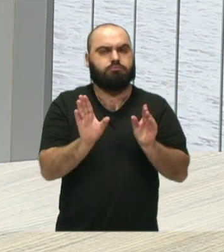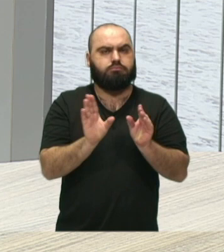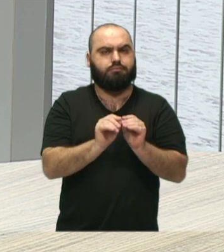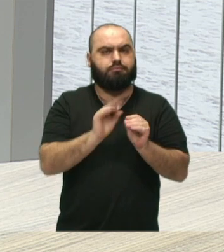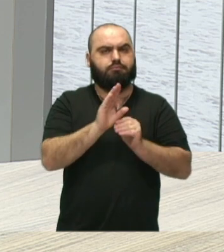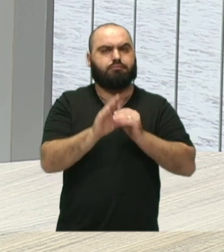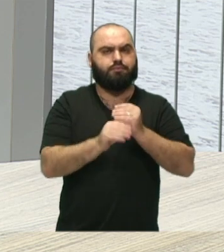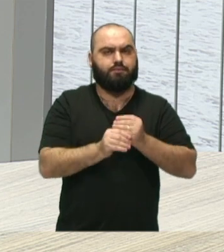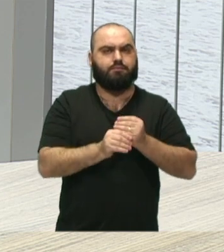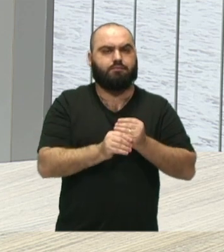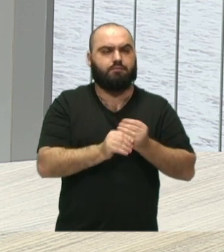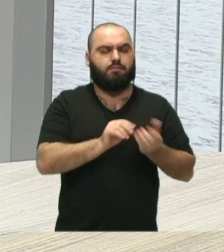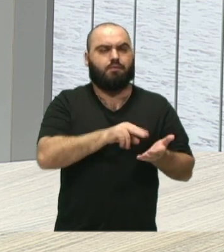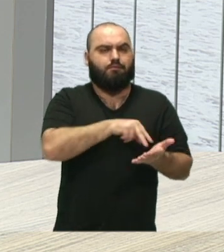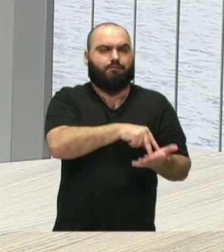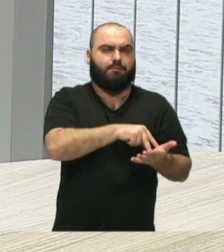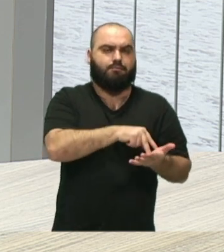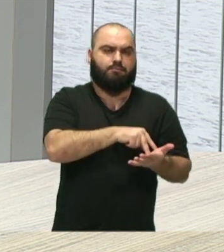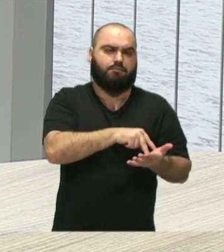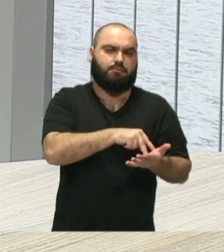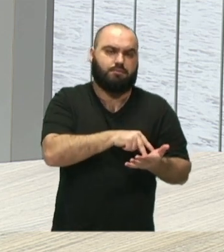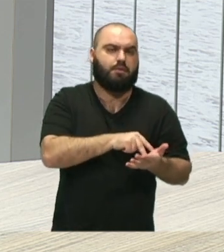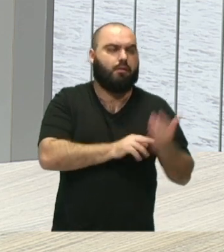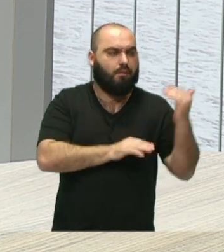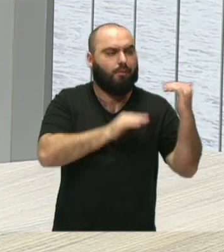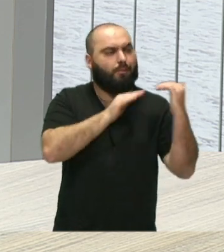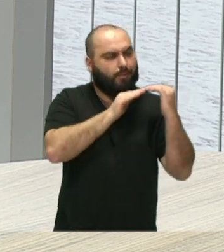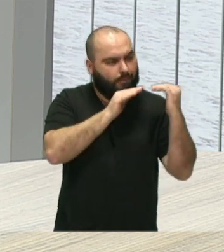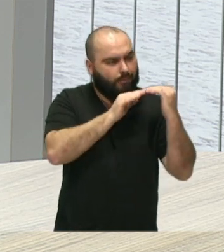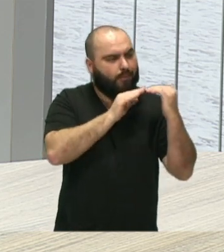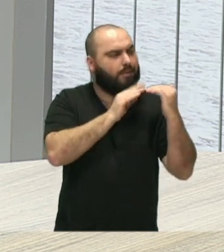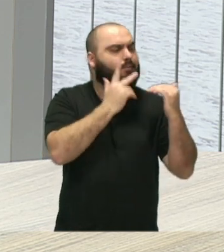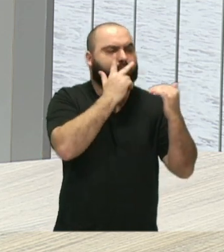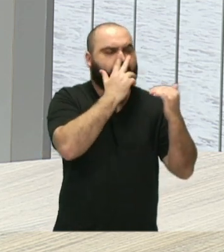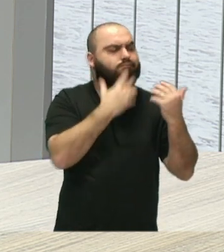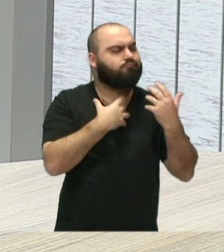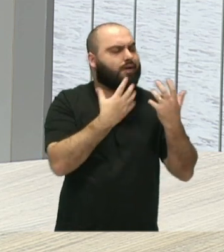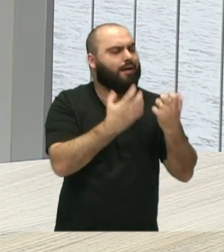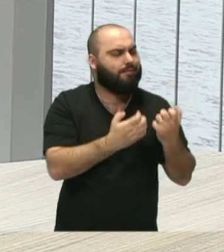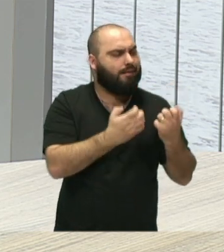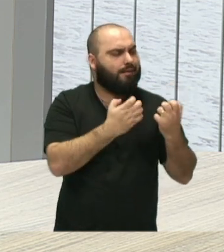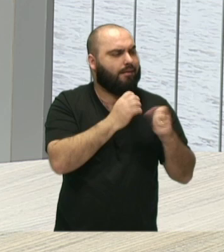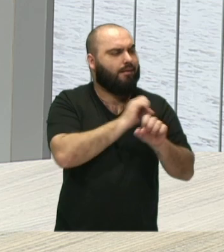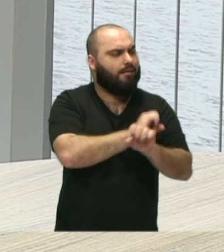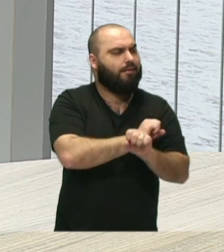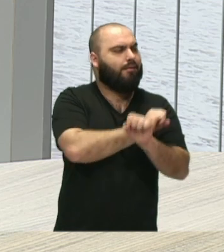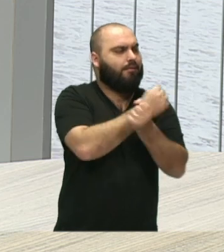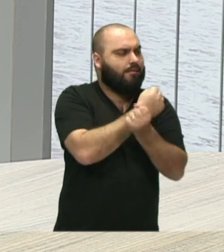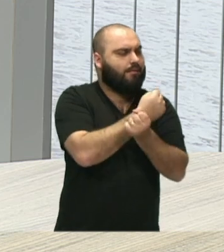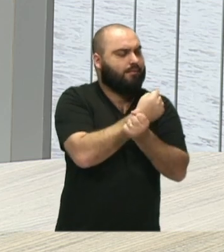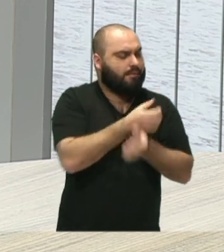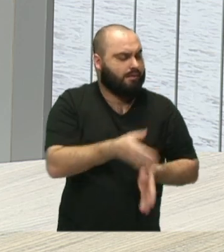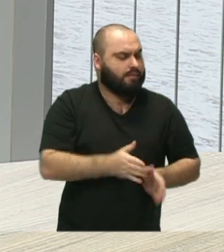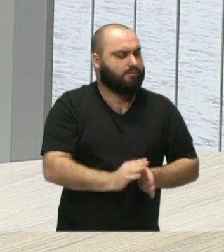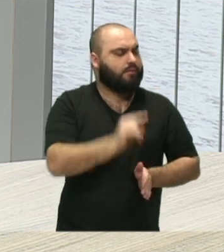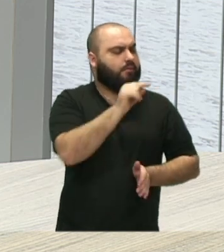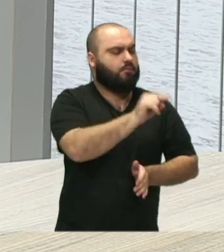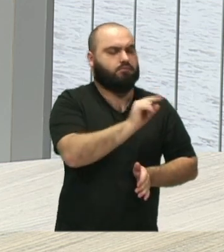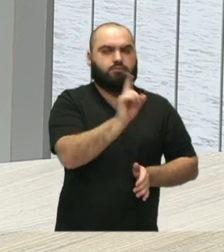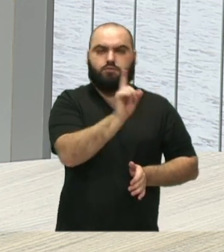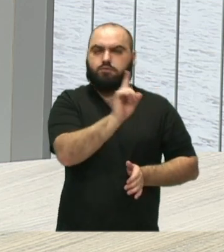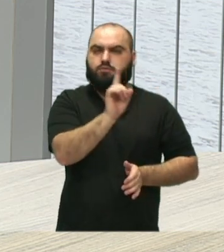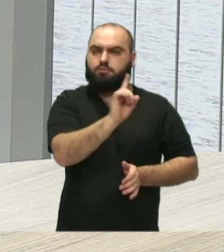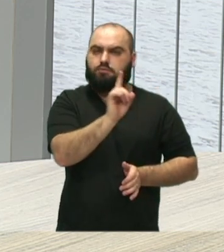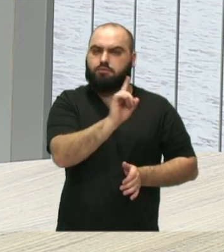estado permanente do fato, como se nós tivéssemos concordado em ser escravos. Nós nascemos, somos aquilo, e não era o que somos,